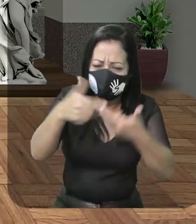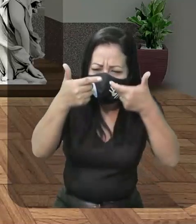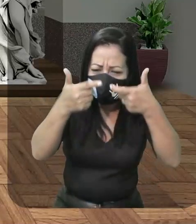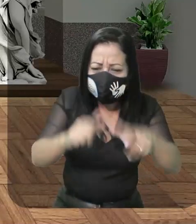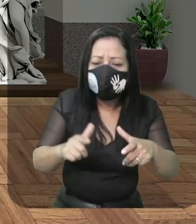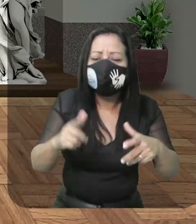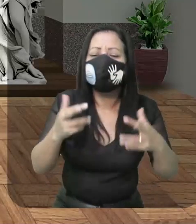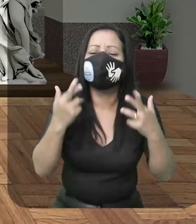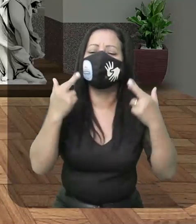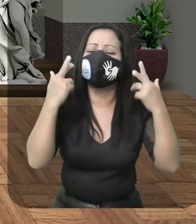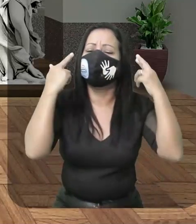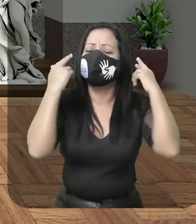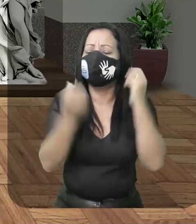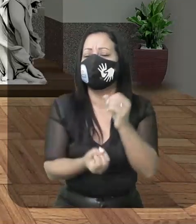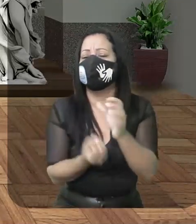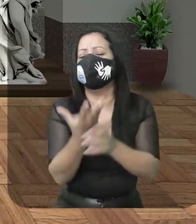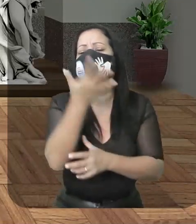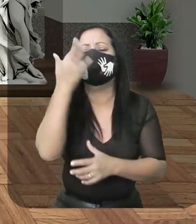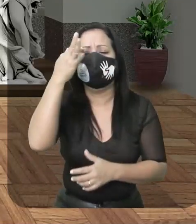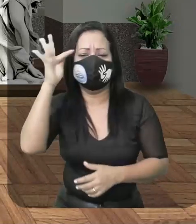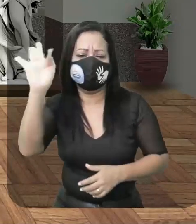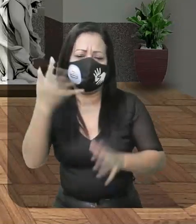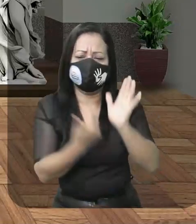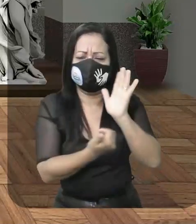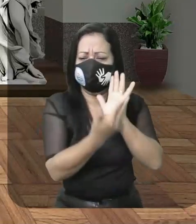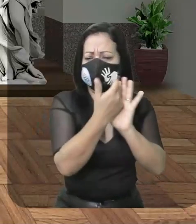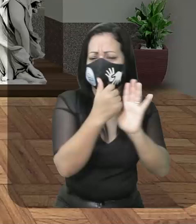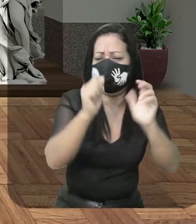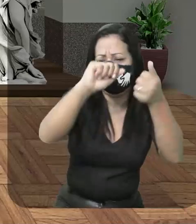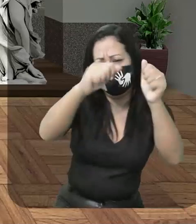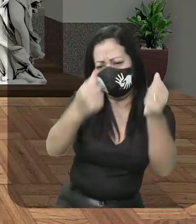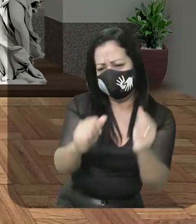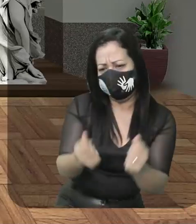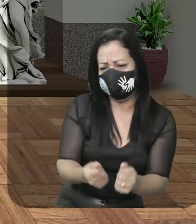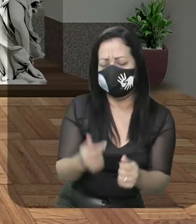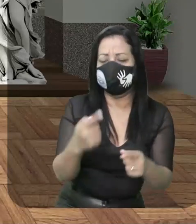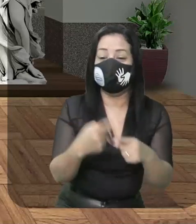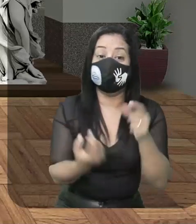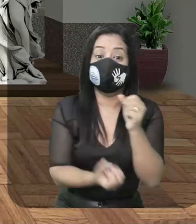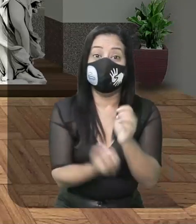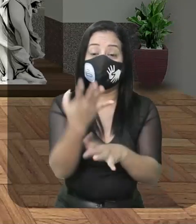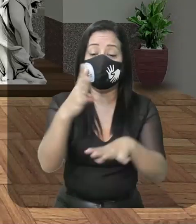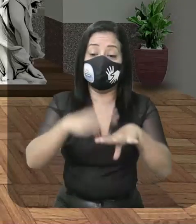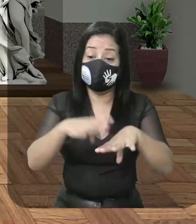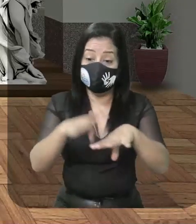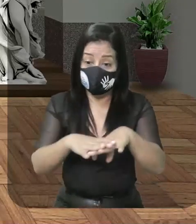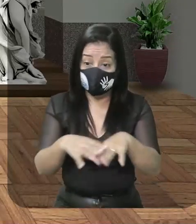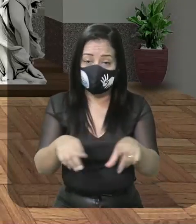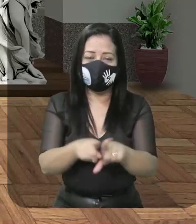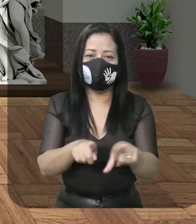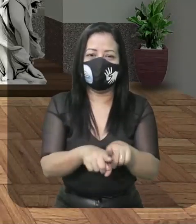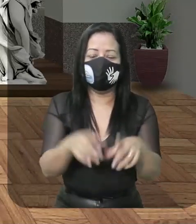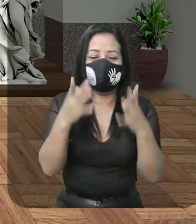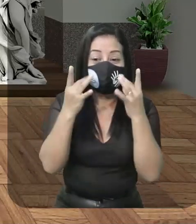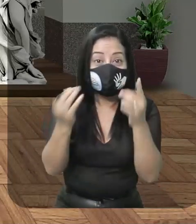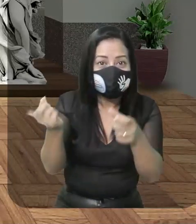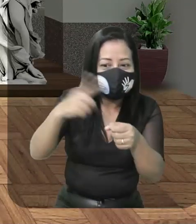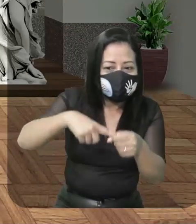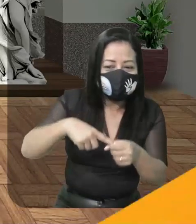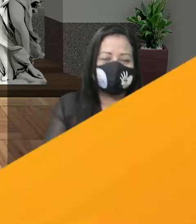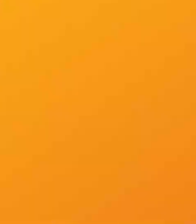trouxe a filosofia, a arte, a escultura, trouxe a matemática para o nosso meio. Fique aí que a gente já volta.